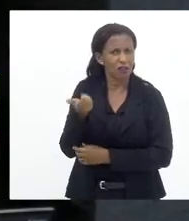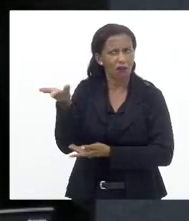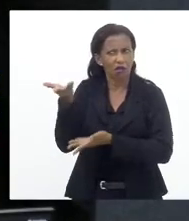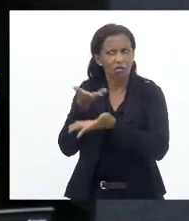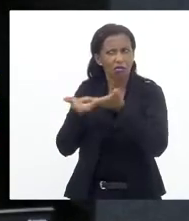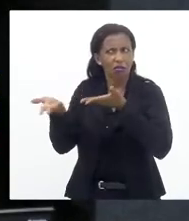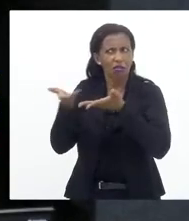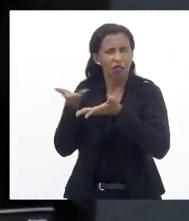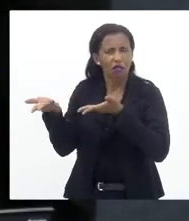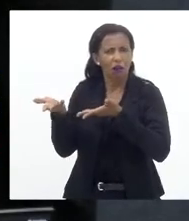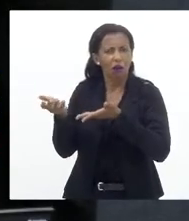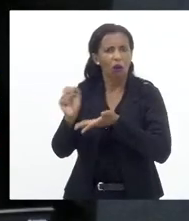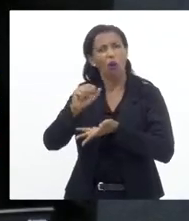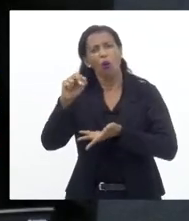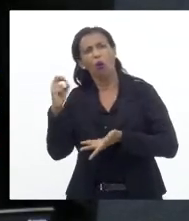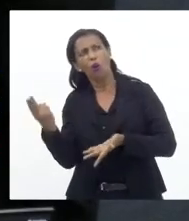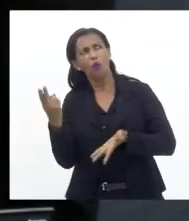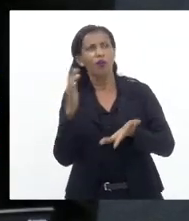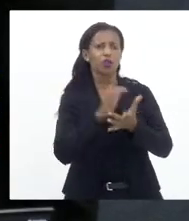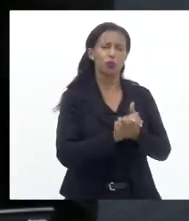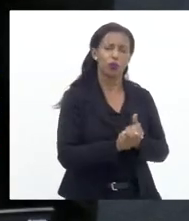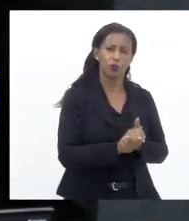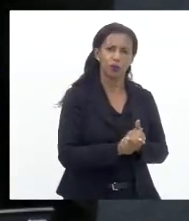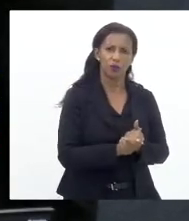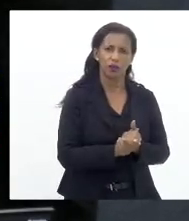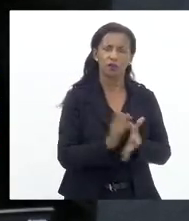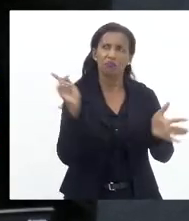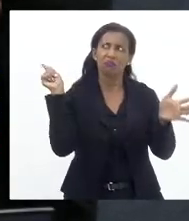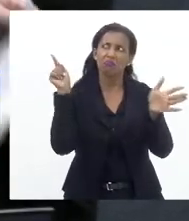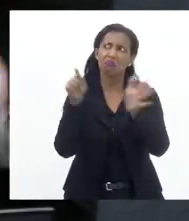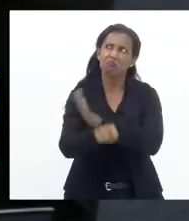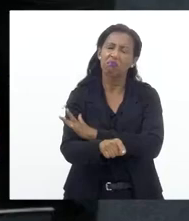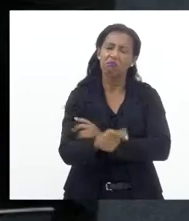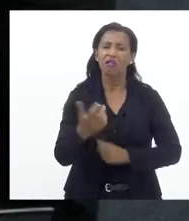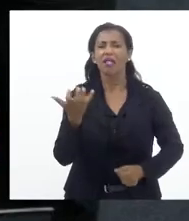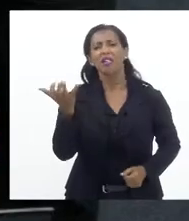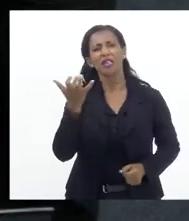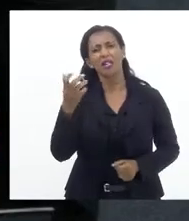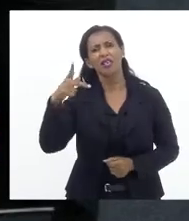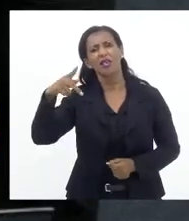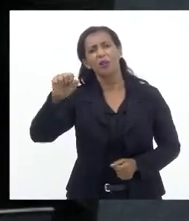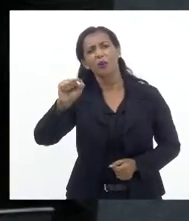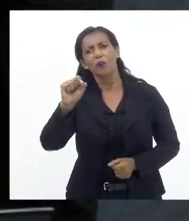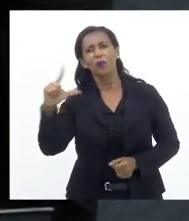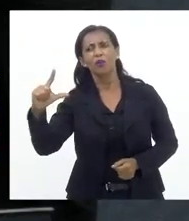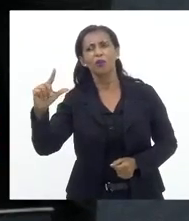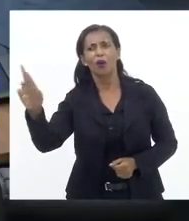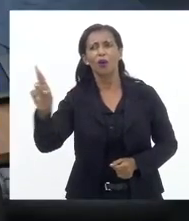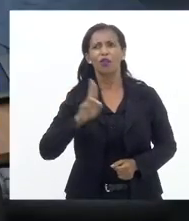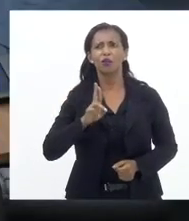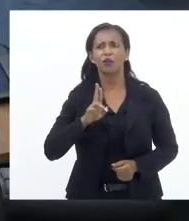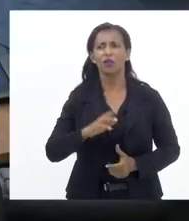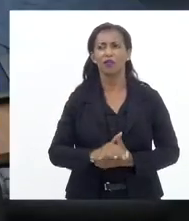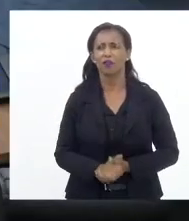ou foi a esposa dele fica uma pergunta no ar aqui presidente que nós queremos que a bancada do PSOL respondam